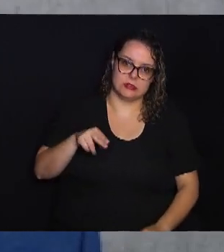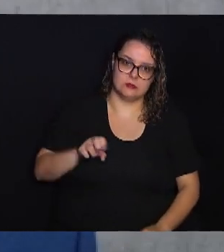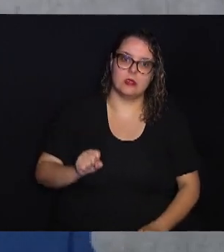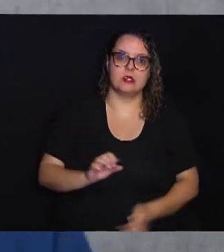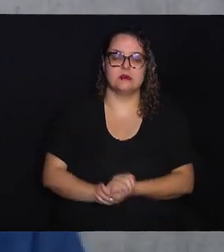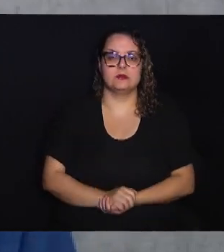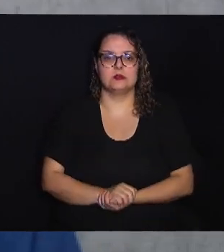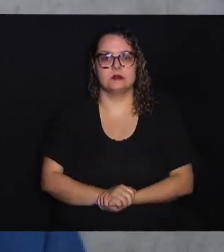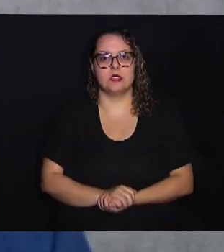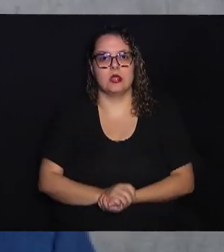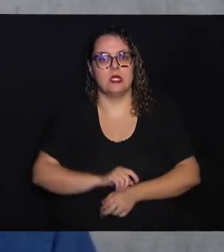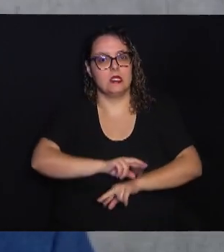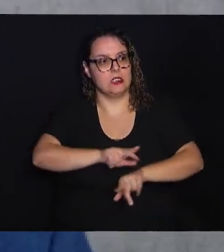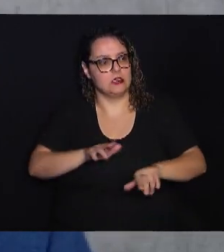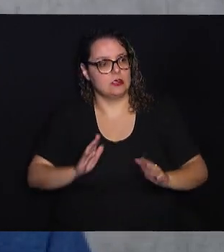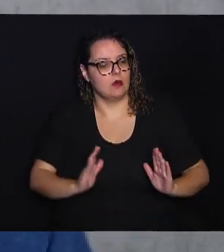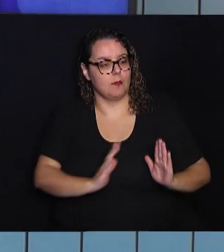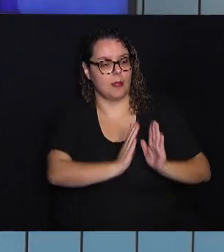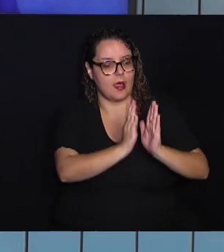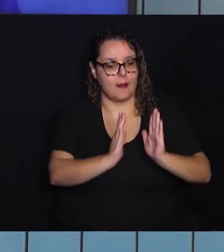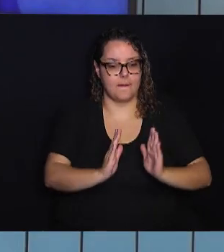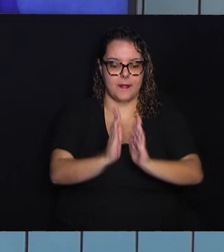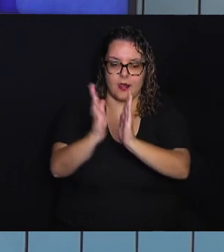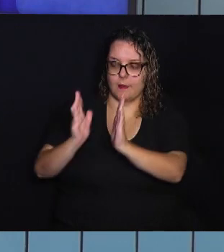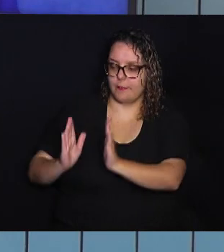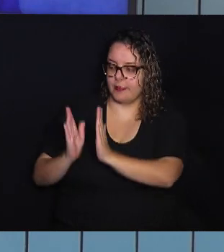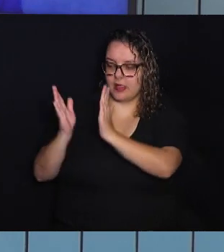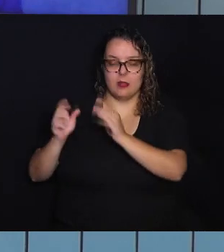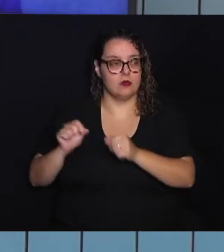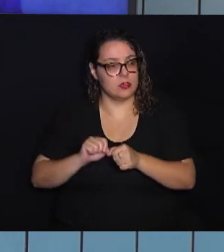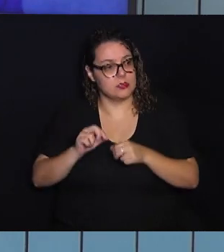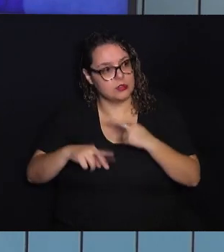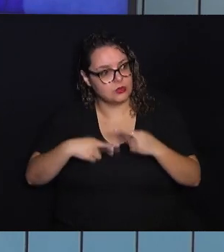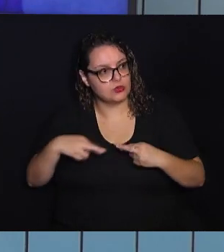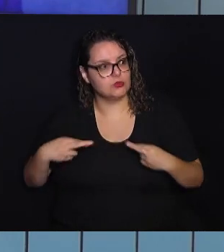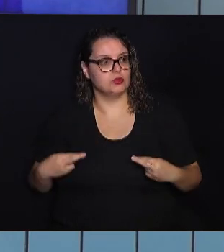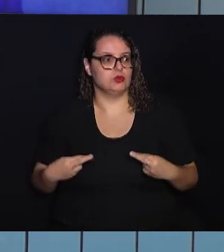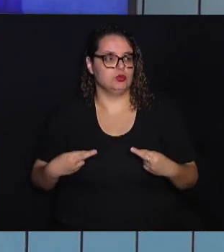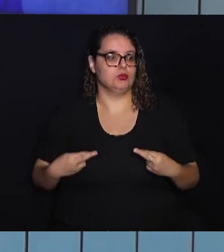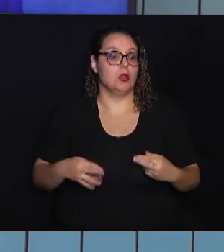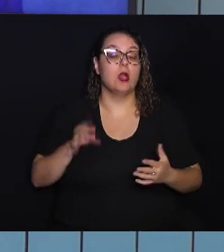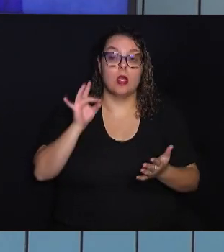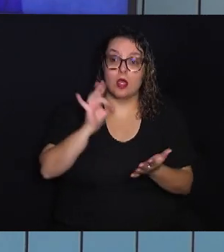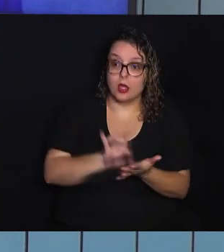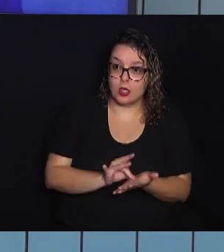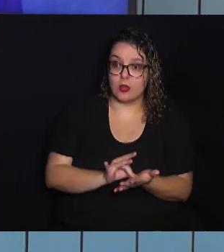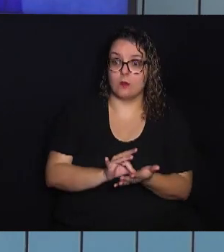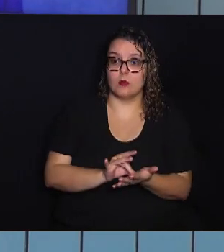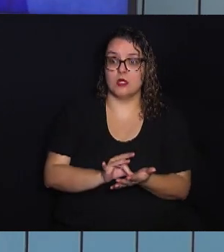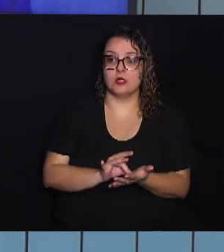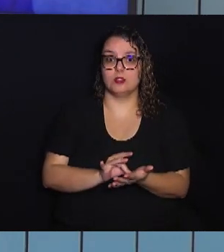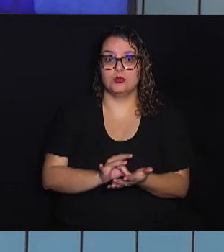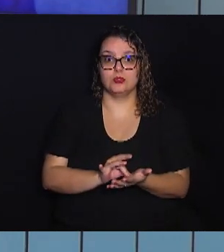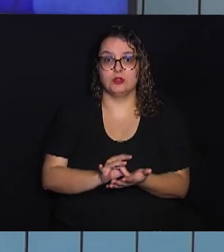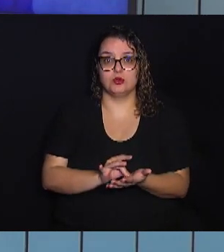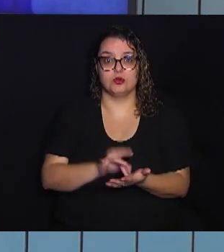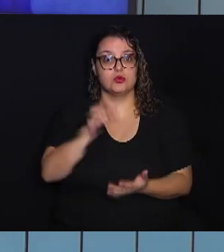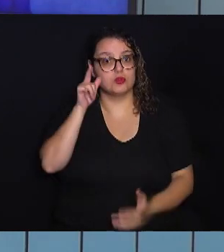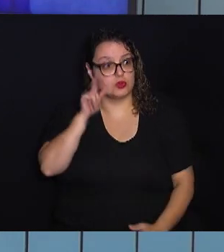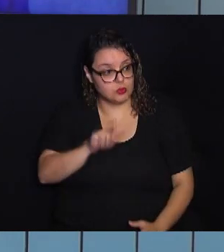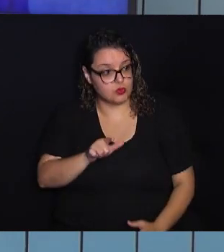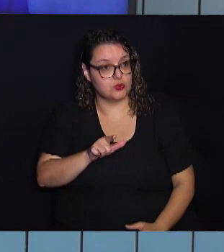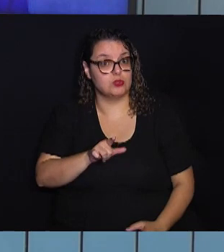continuar usufruindo desses bens. São várias frentes, né, Daniel? Fazer com que a reciclagem seja